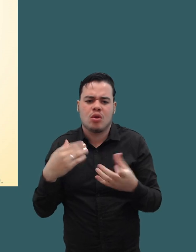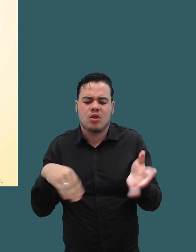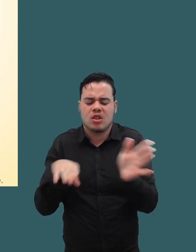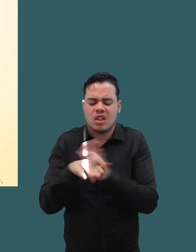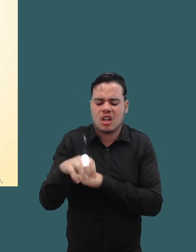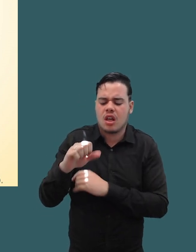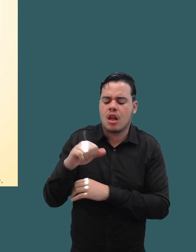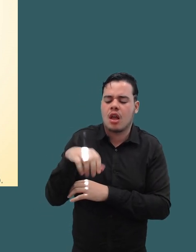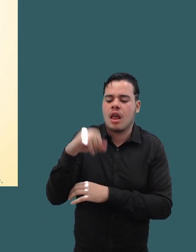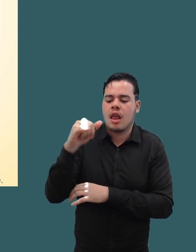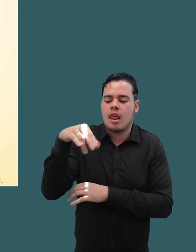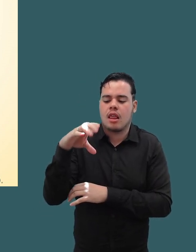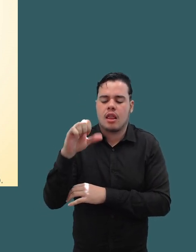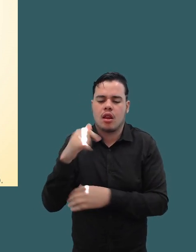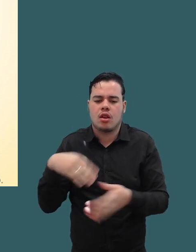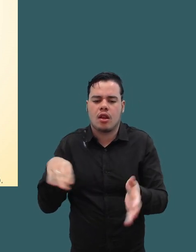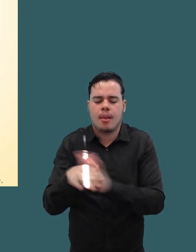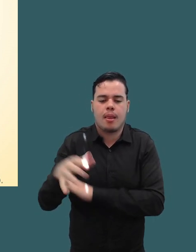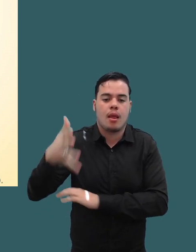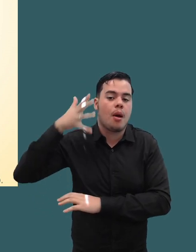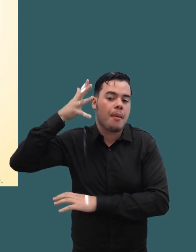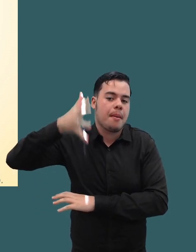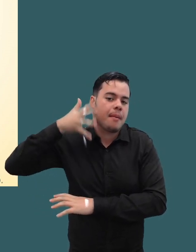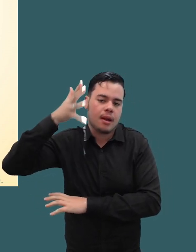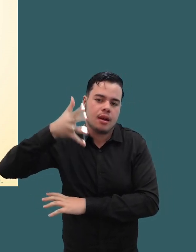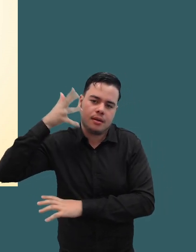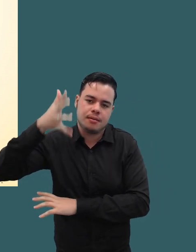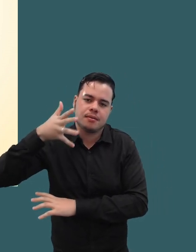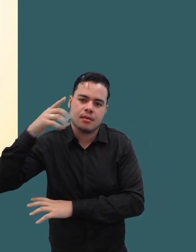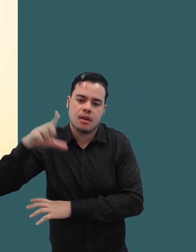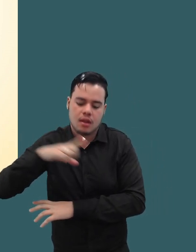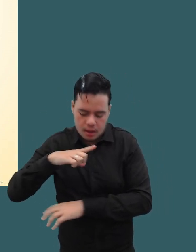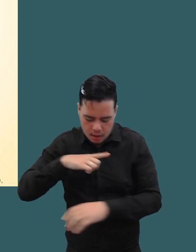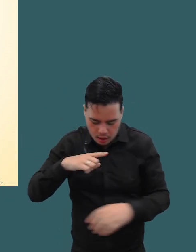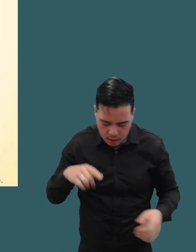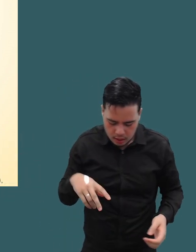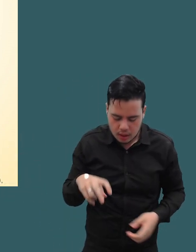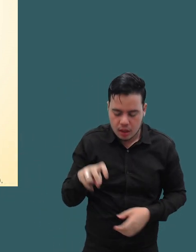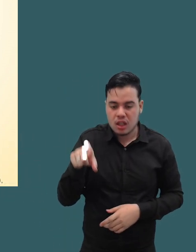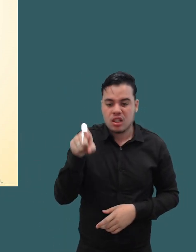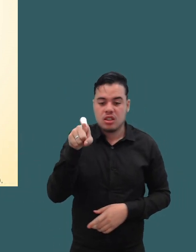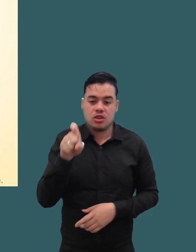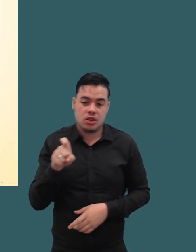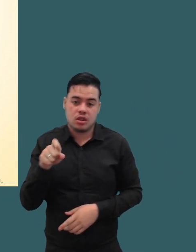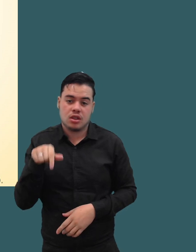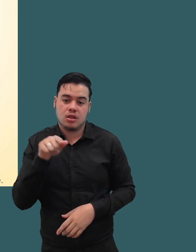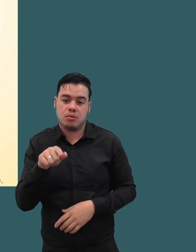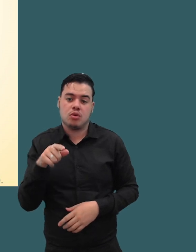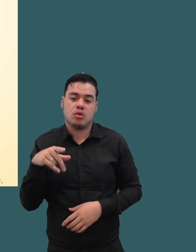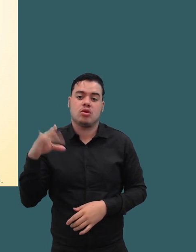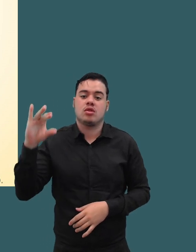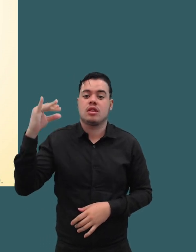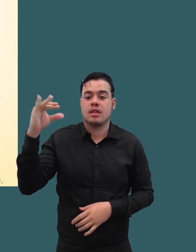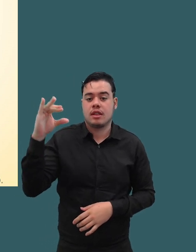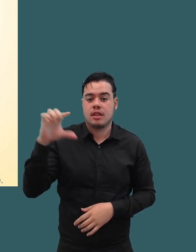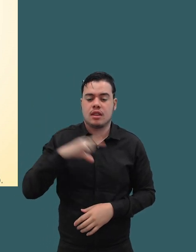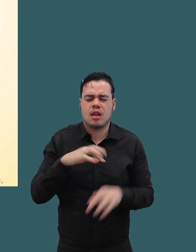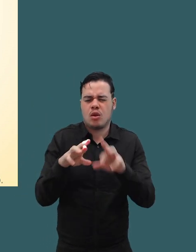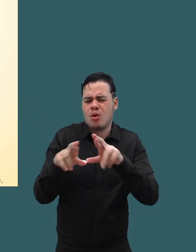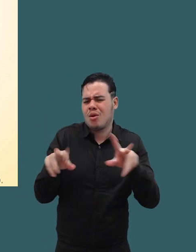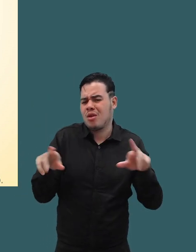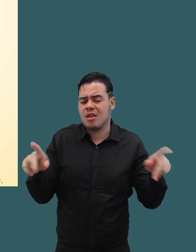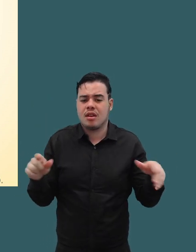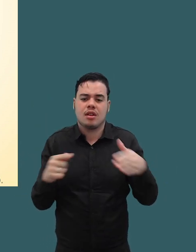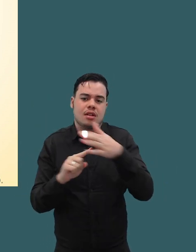uma palestra, ele vai falar assim, olha, aqui tem X pontos de ciência, temos tantas feiras, nós